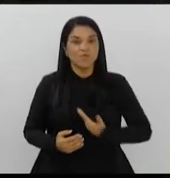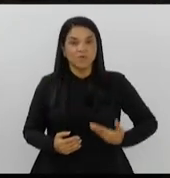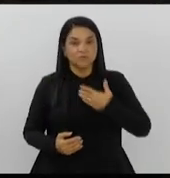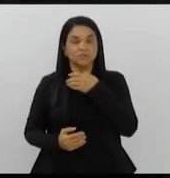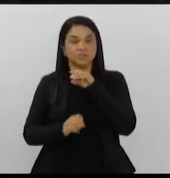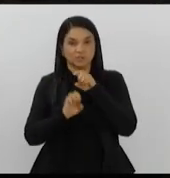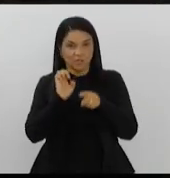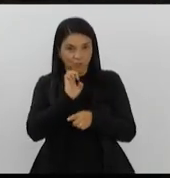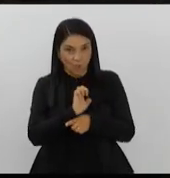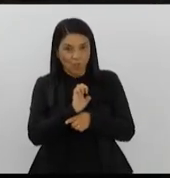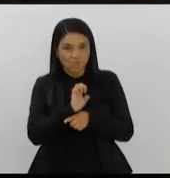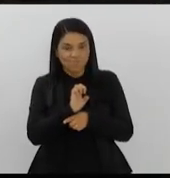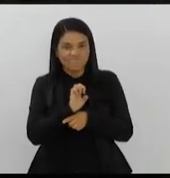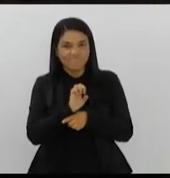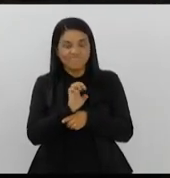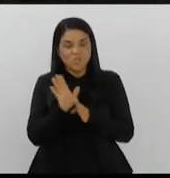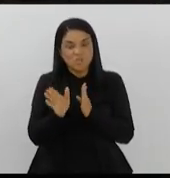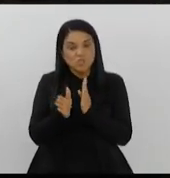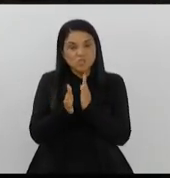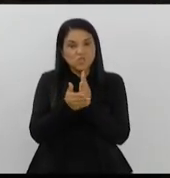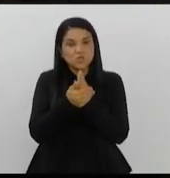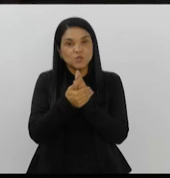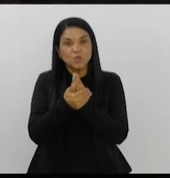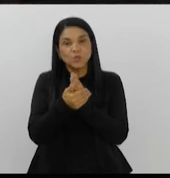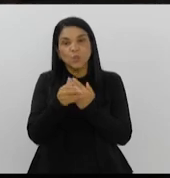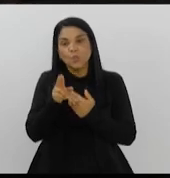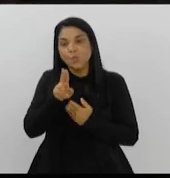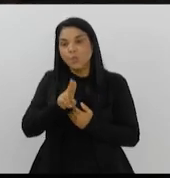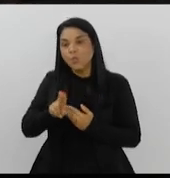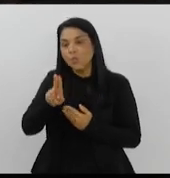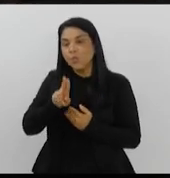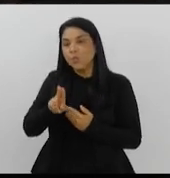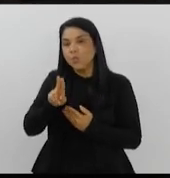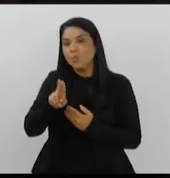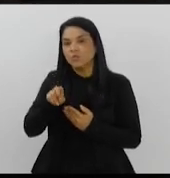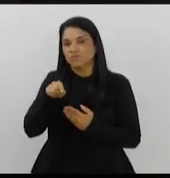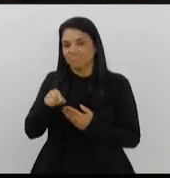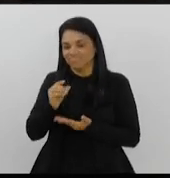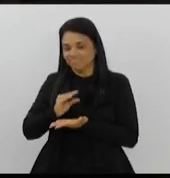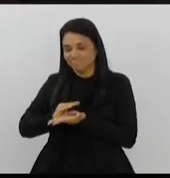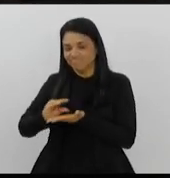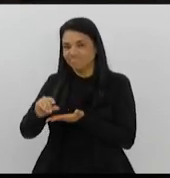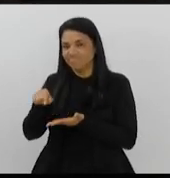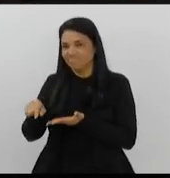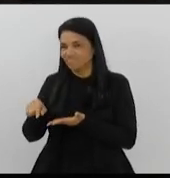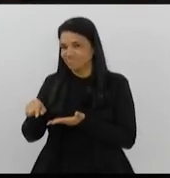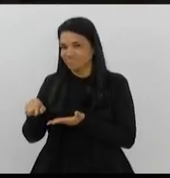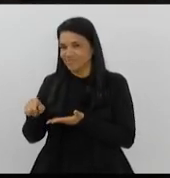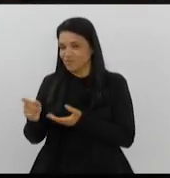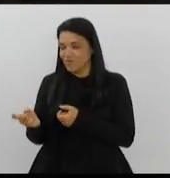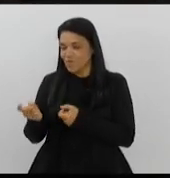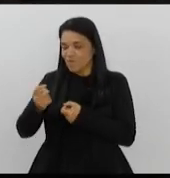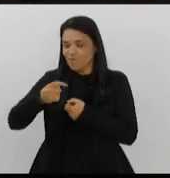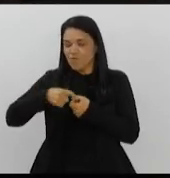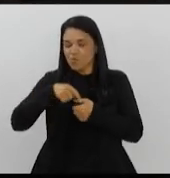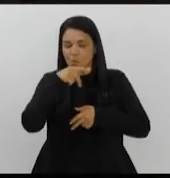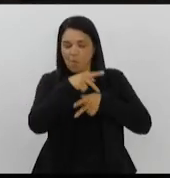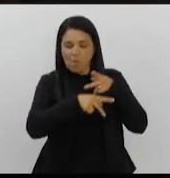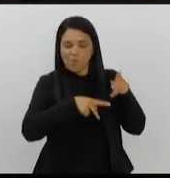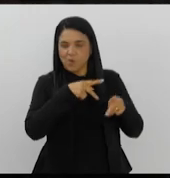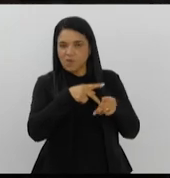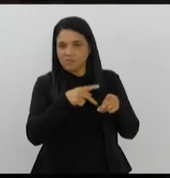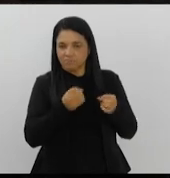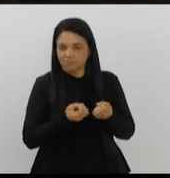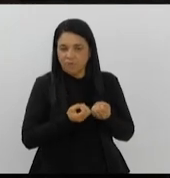uso desse dinheiro, porque o dinheiro não foi aplicado na Santa Casa de Resende. O dinheiro não voltou para a população com o serviço bem